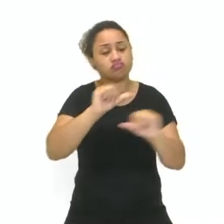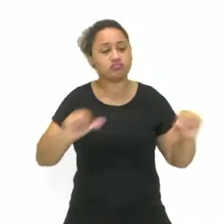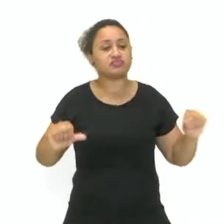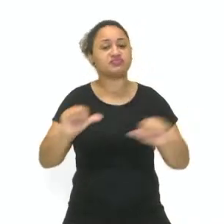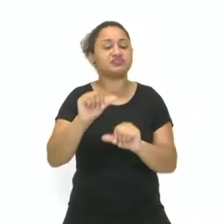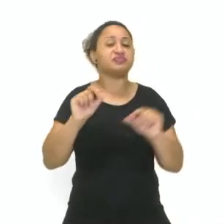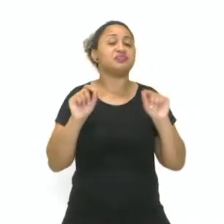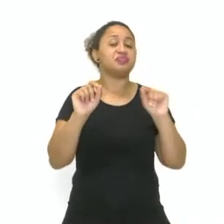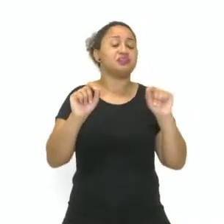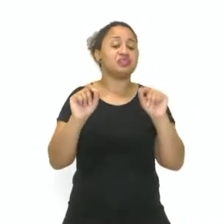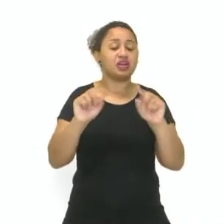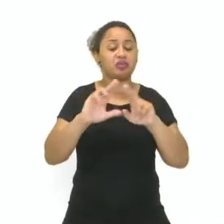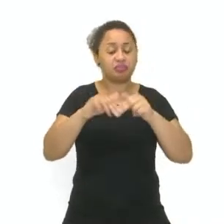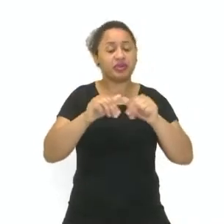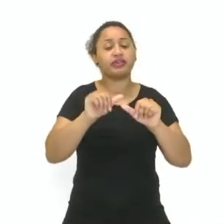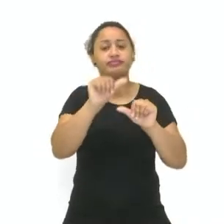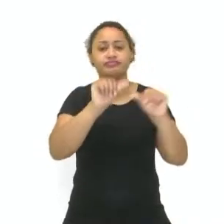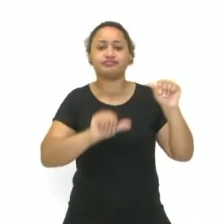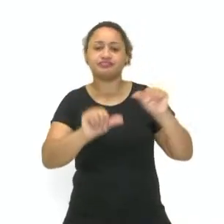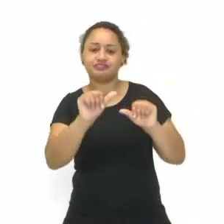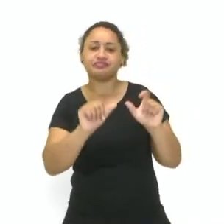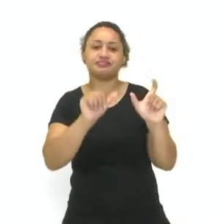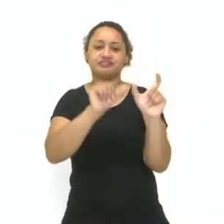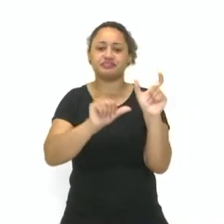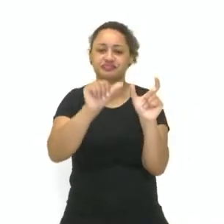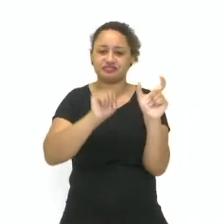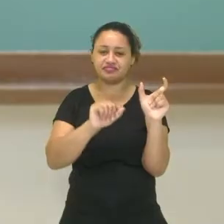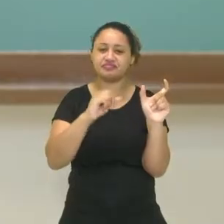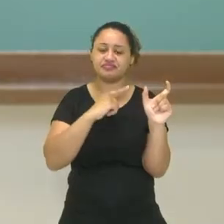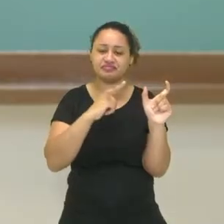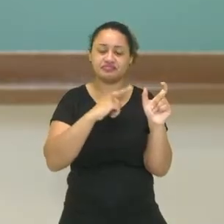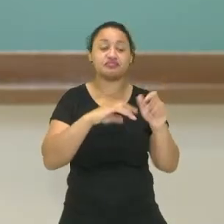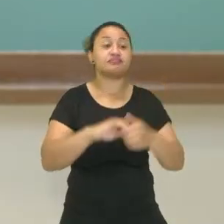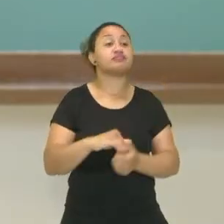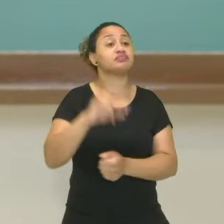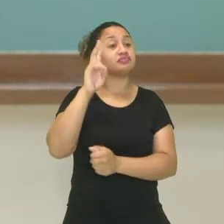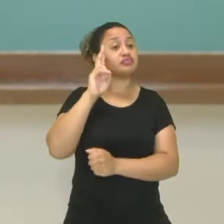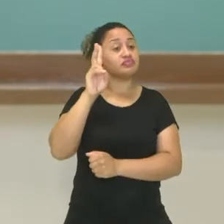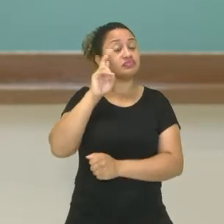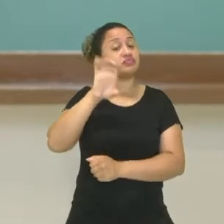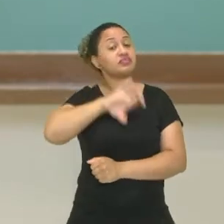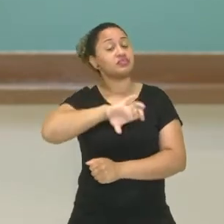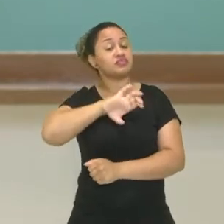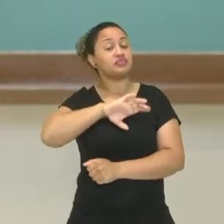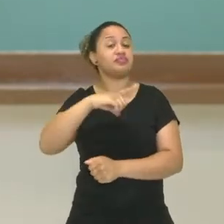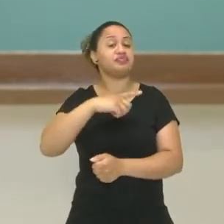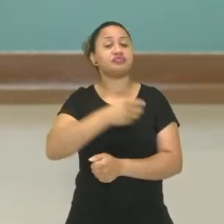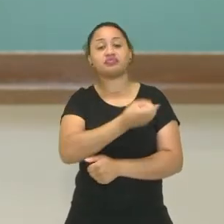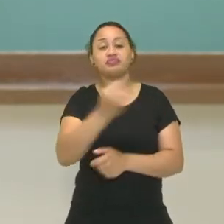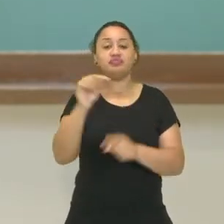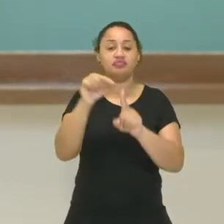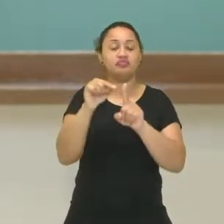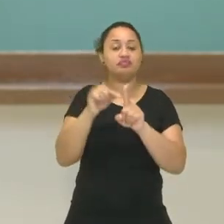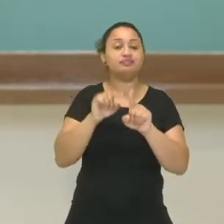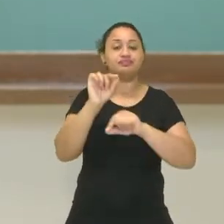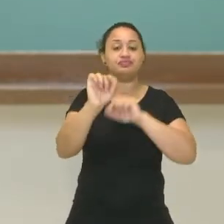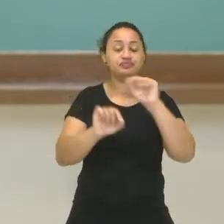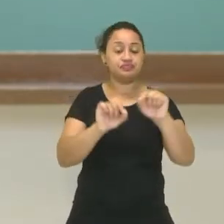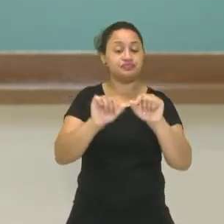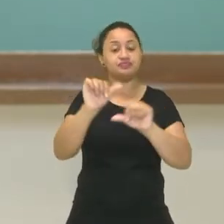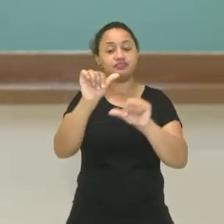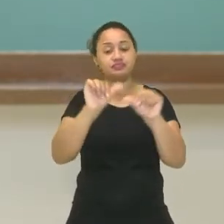transformados, né, por essa derivação imprópria. Vamos lembrar que na língua portuguesa nós temos alguns tipos de derivação. Então,